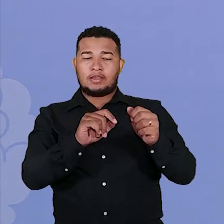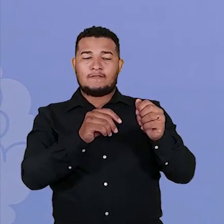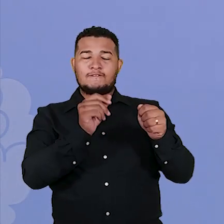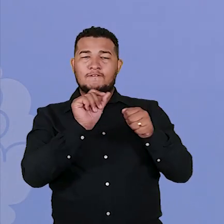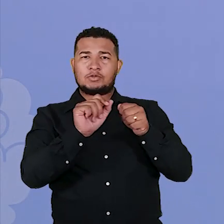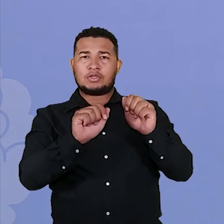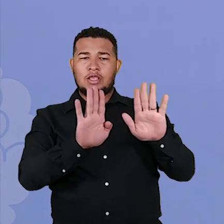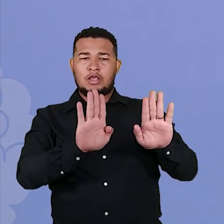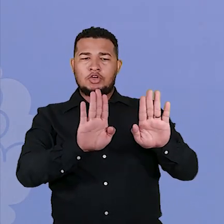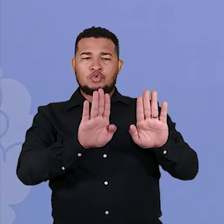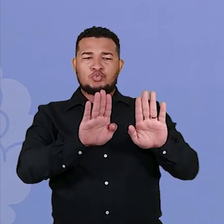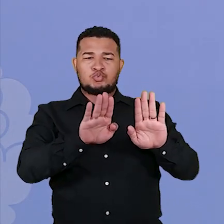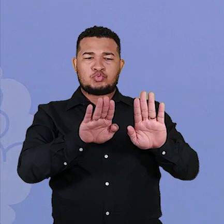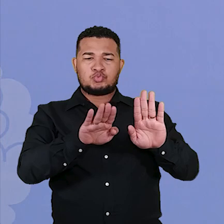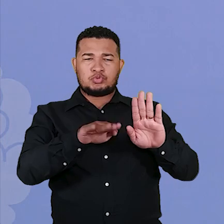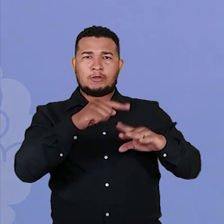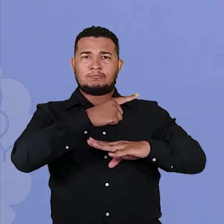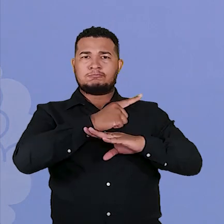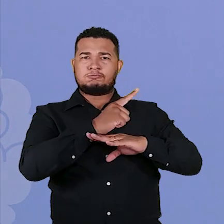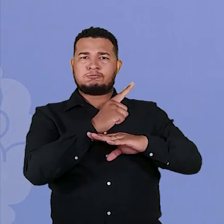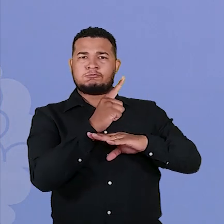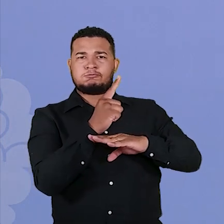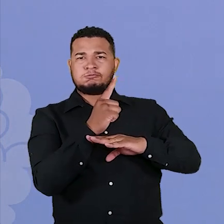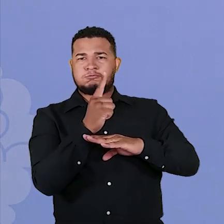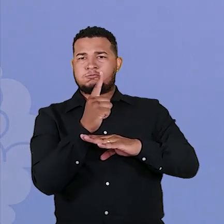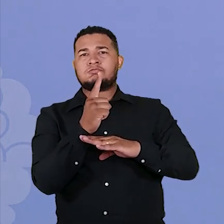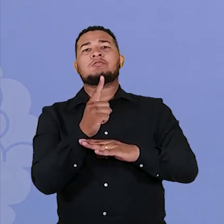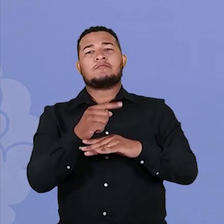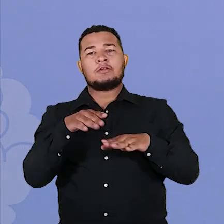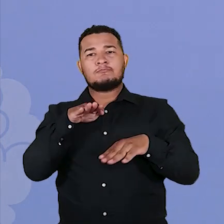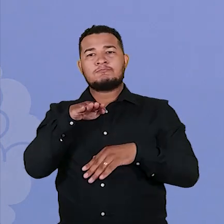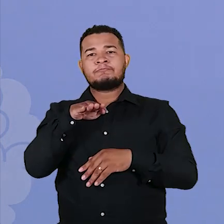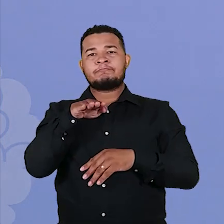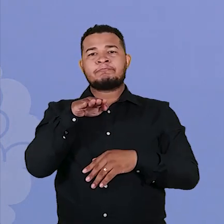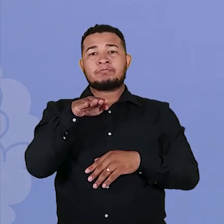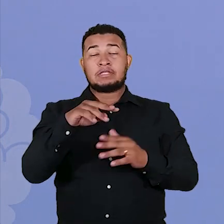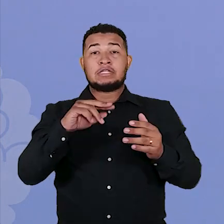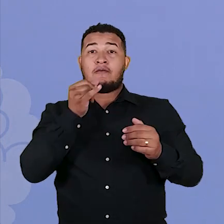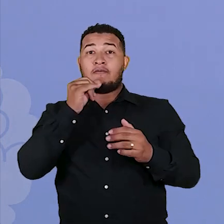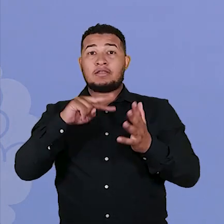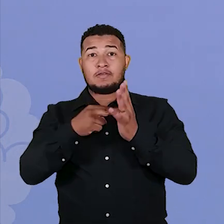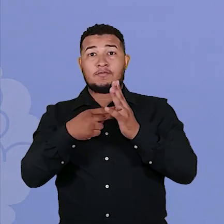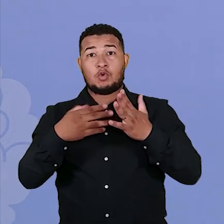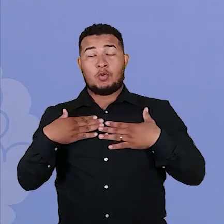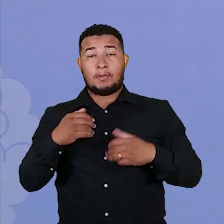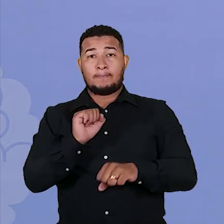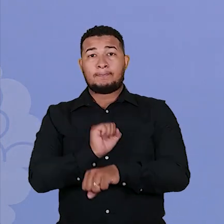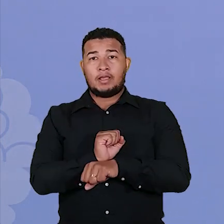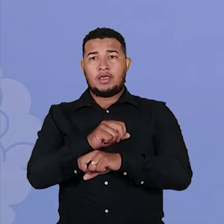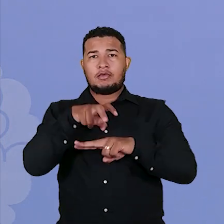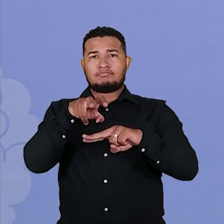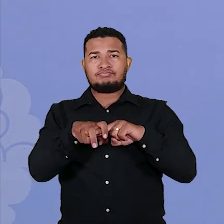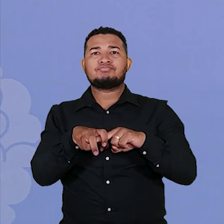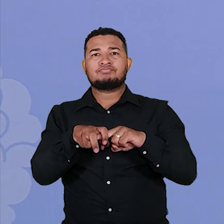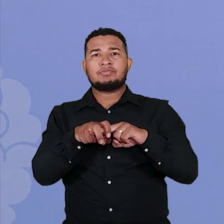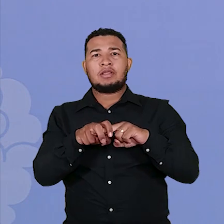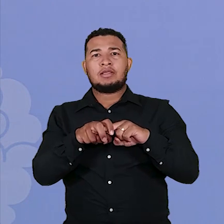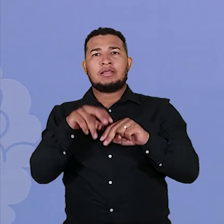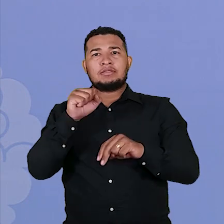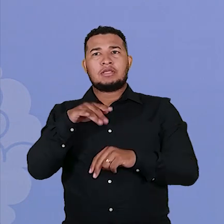acelera né para sair da garagem sai de frente né então seu corpo tá parado sentado